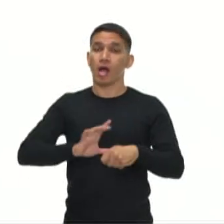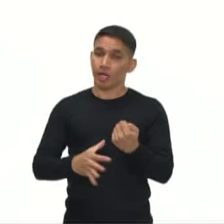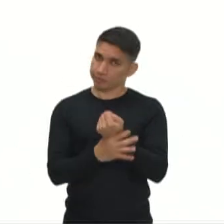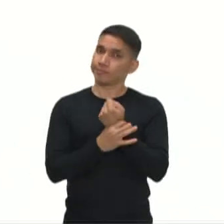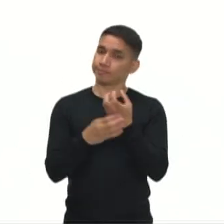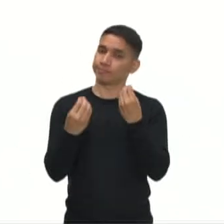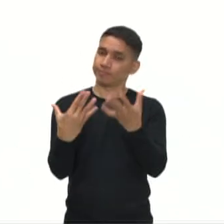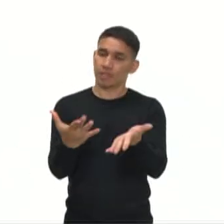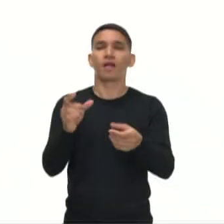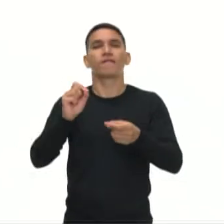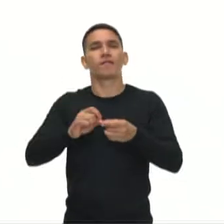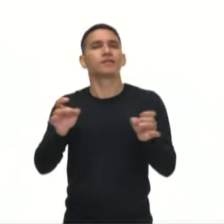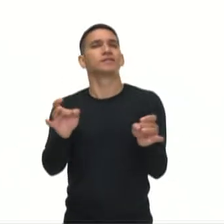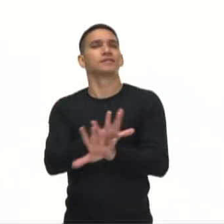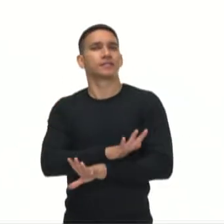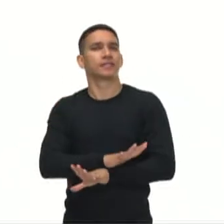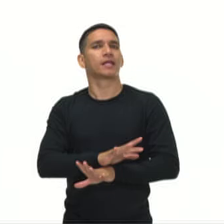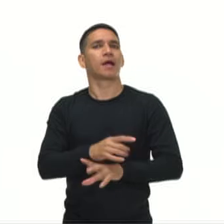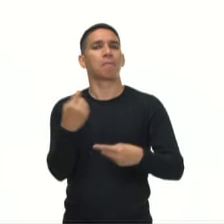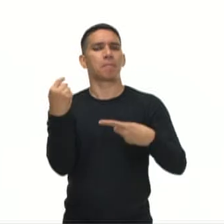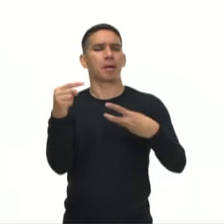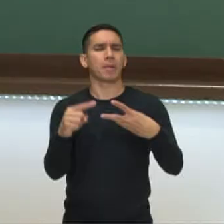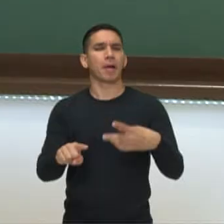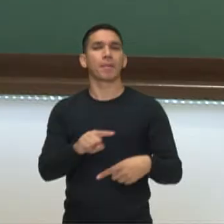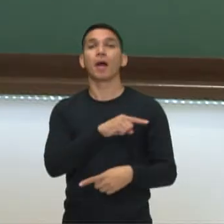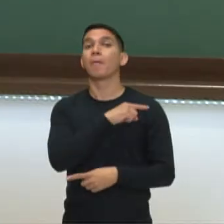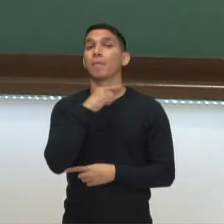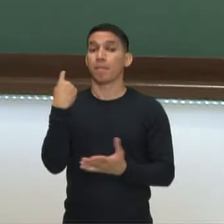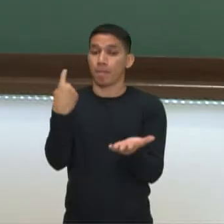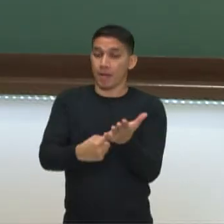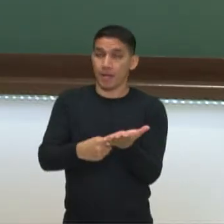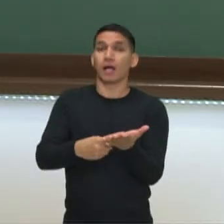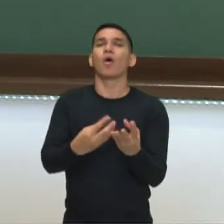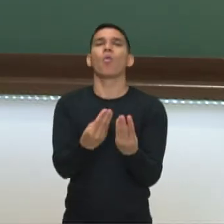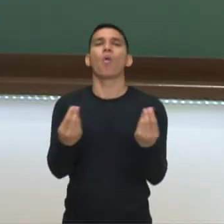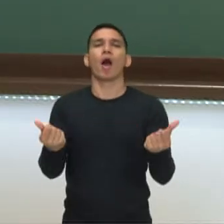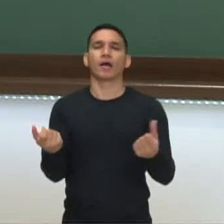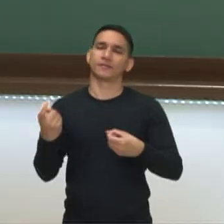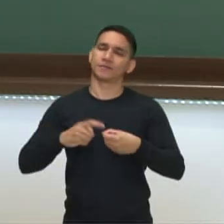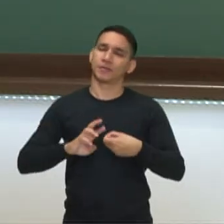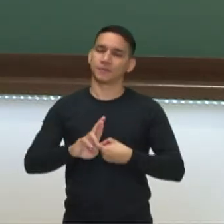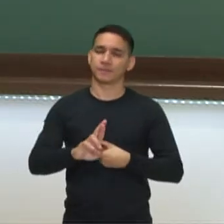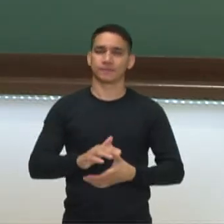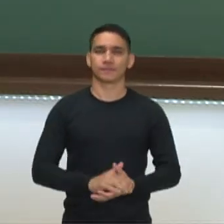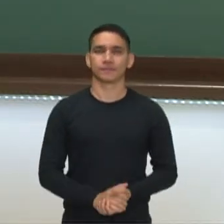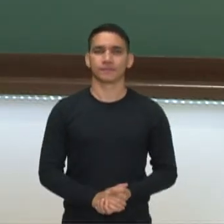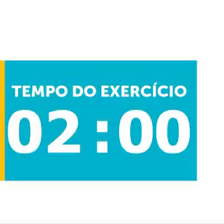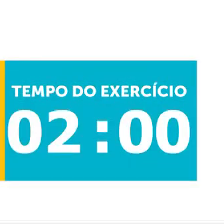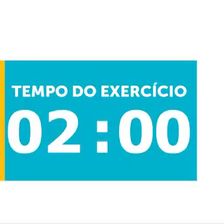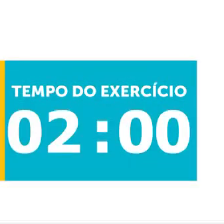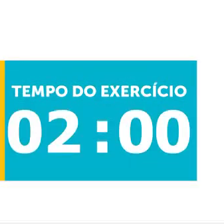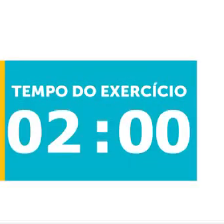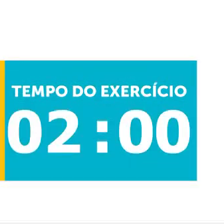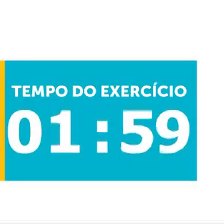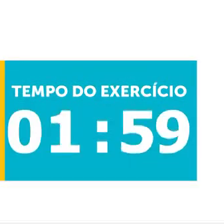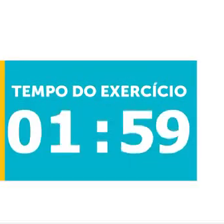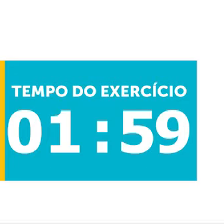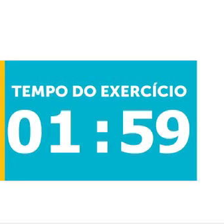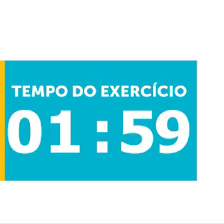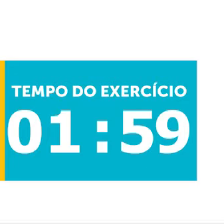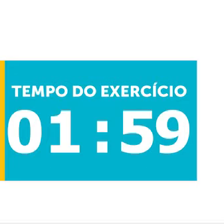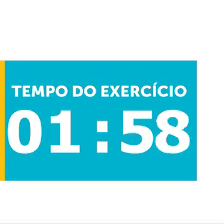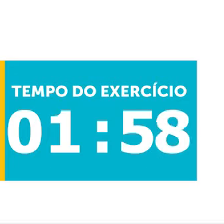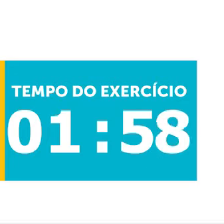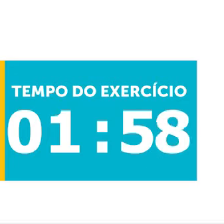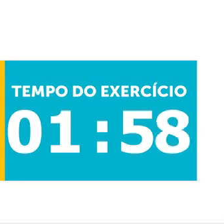dessas atividades, dessas tarefas, no prazo e com qualidade? A gente volta fazendo a correção juntos.